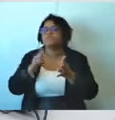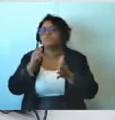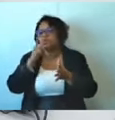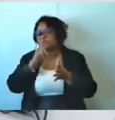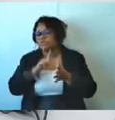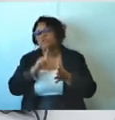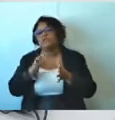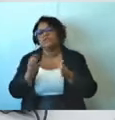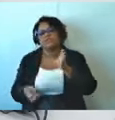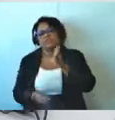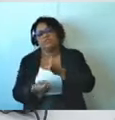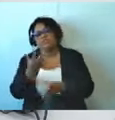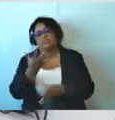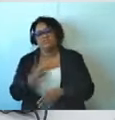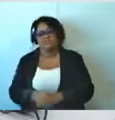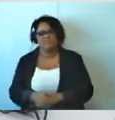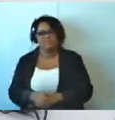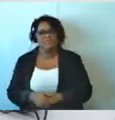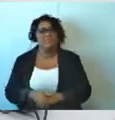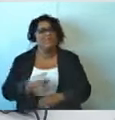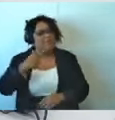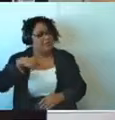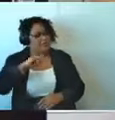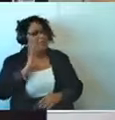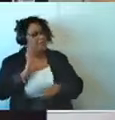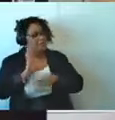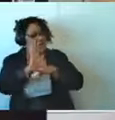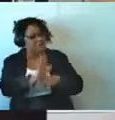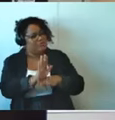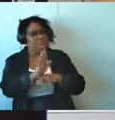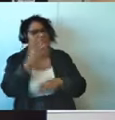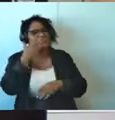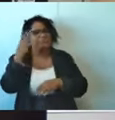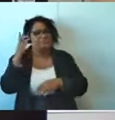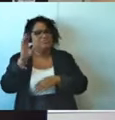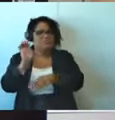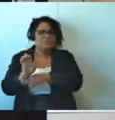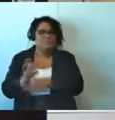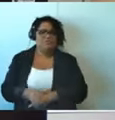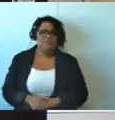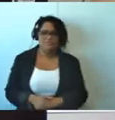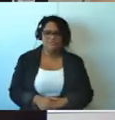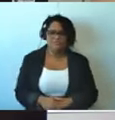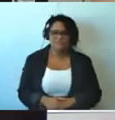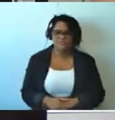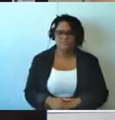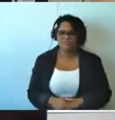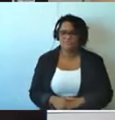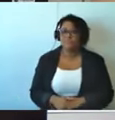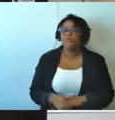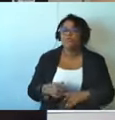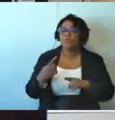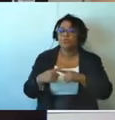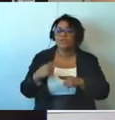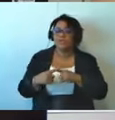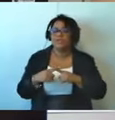gente ajuda para pedir o Estado. Então, conta com a gente. E esse é o ponto, porque se a gente também não souber qual é a objeção, ou